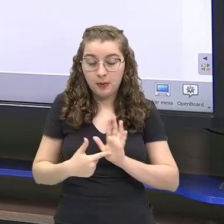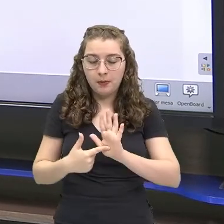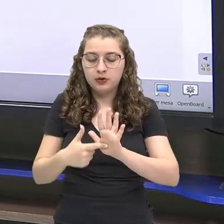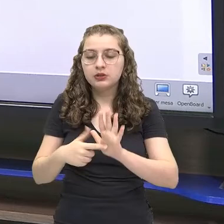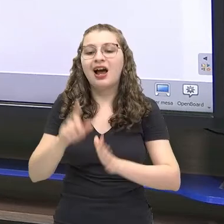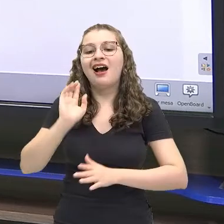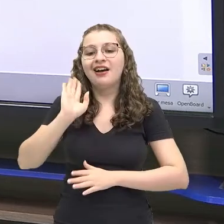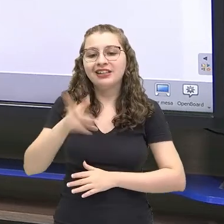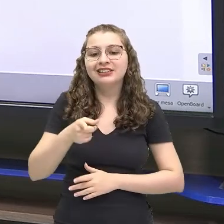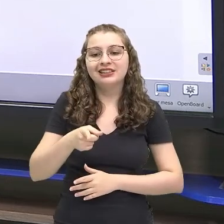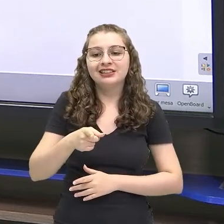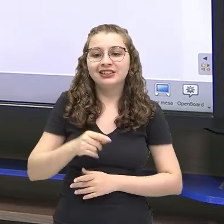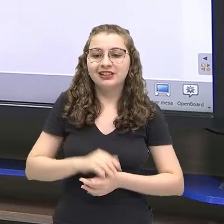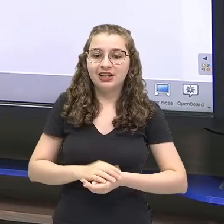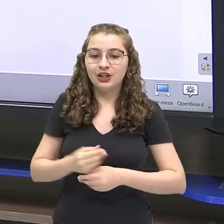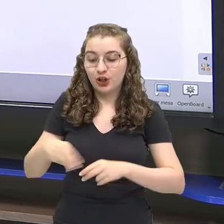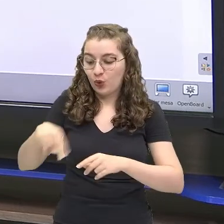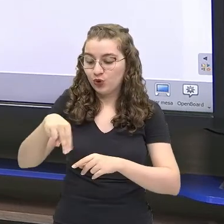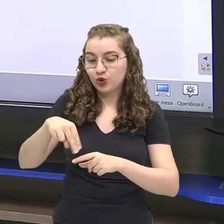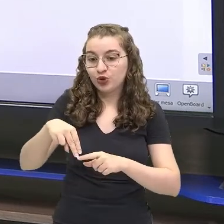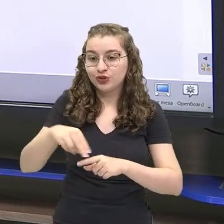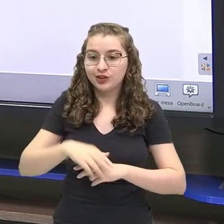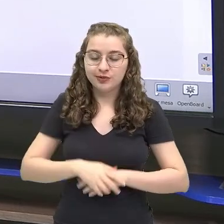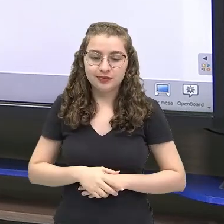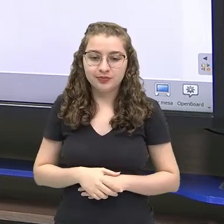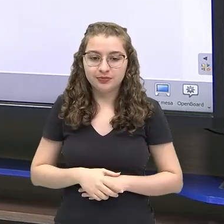ouvir, já sei que o etil está no nitrogênio.